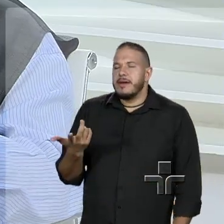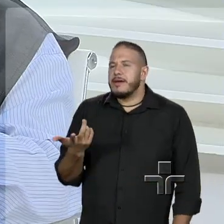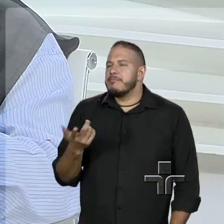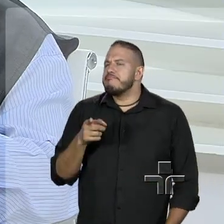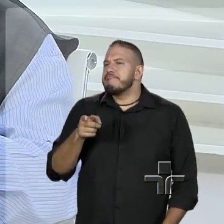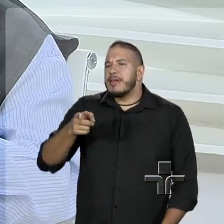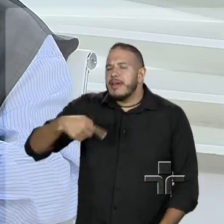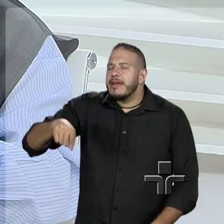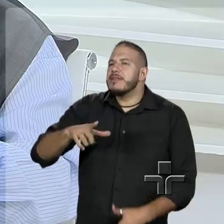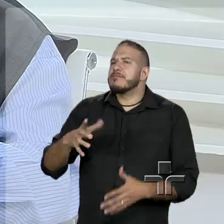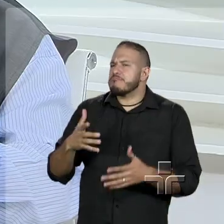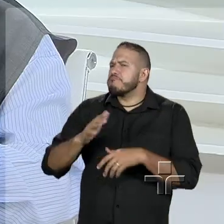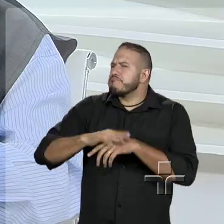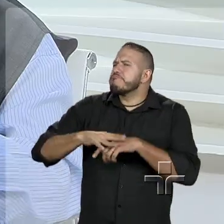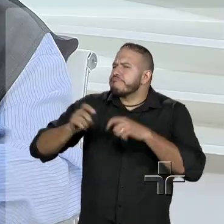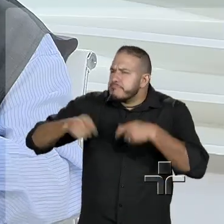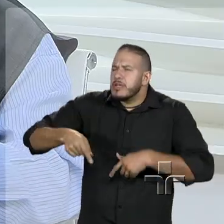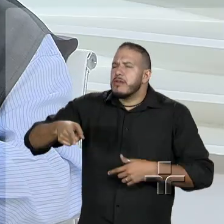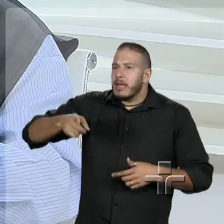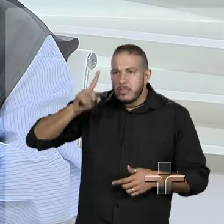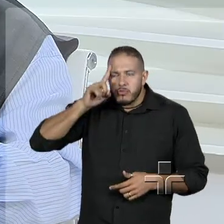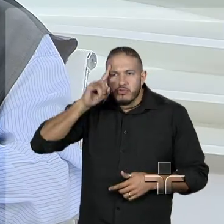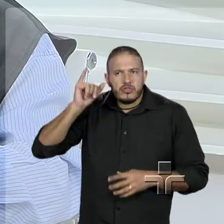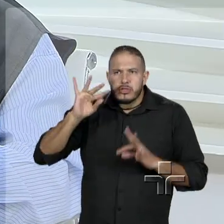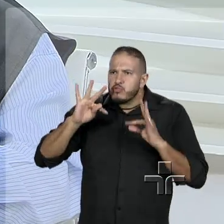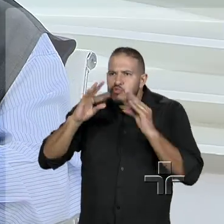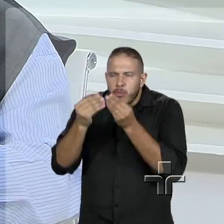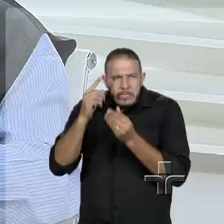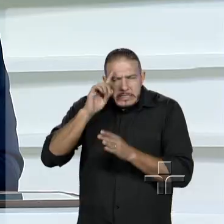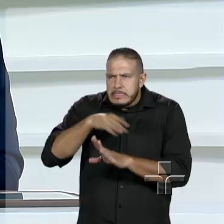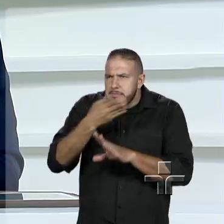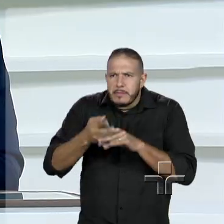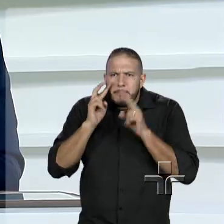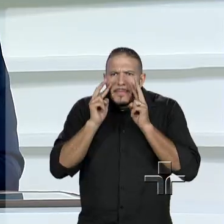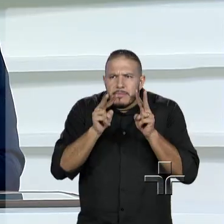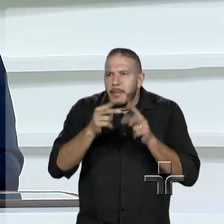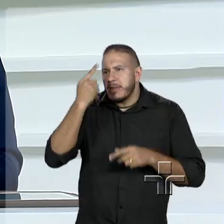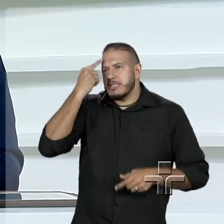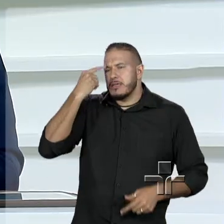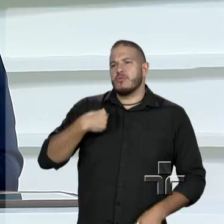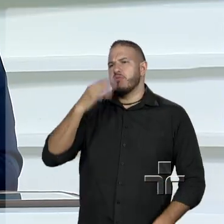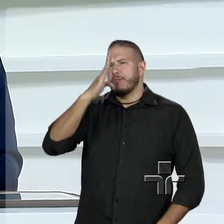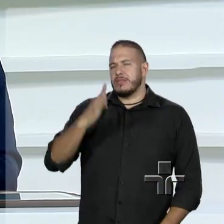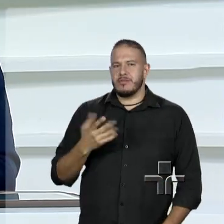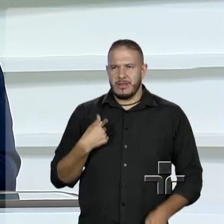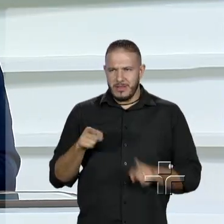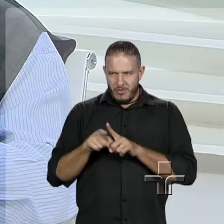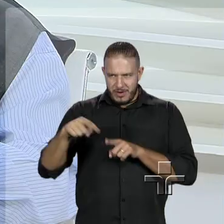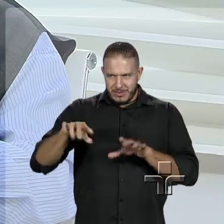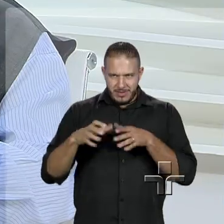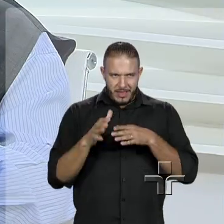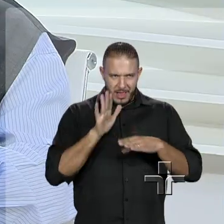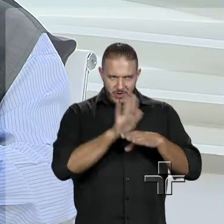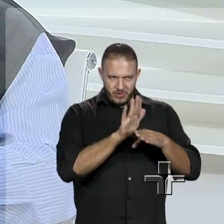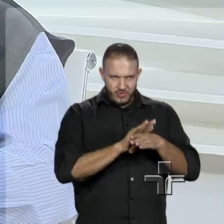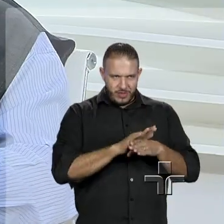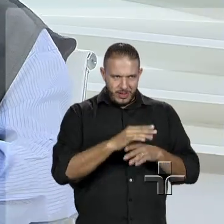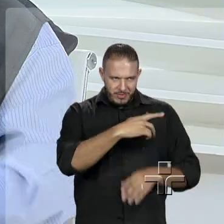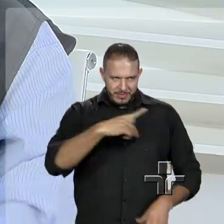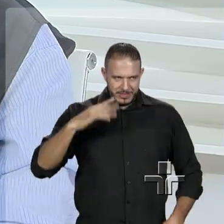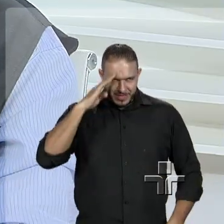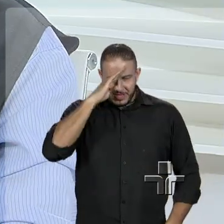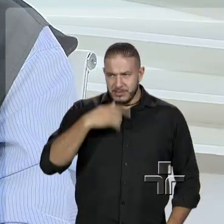Eles estão o dia inteiro pensando no Brasil. Nesse caso, eles ajudam o capitão-presidente? Nesse caso, eles ajudam